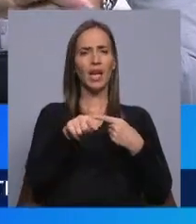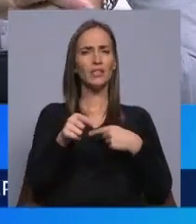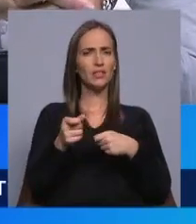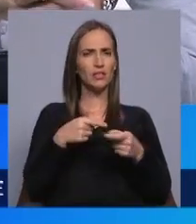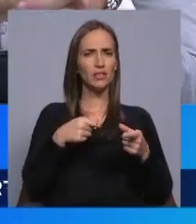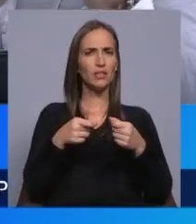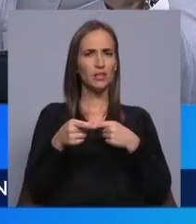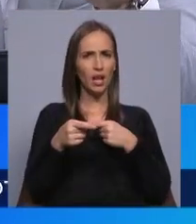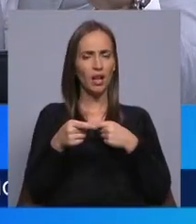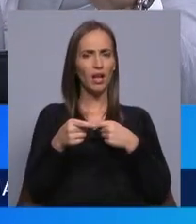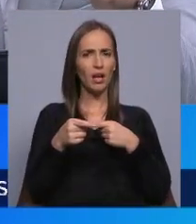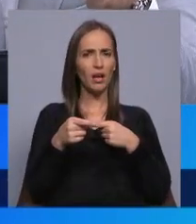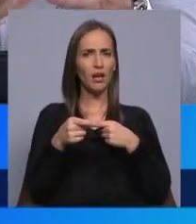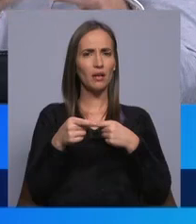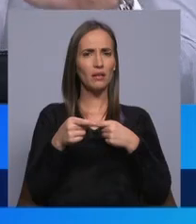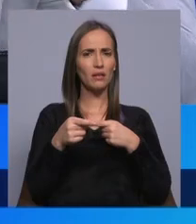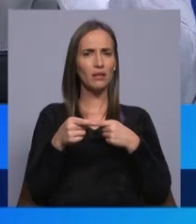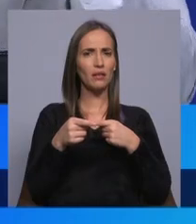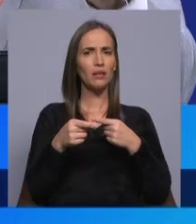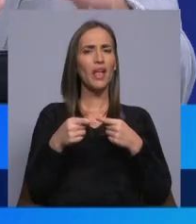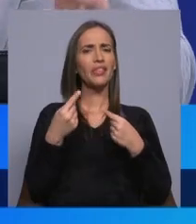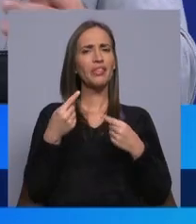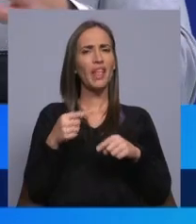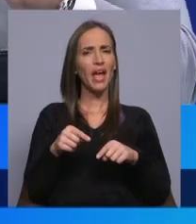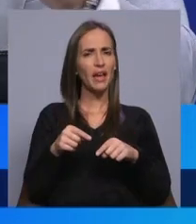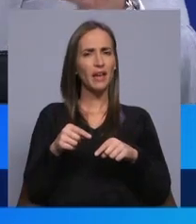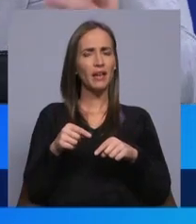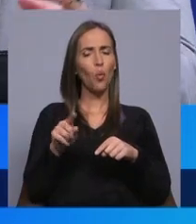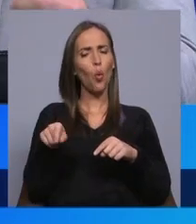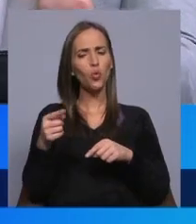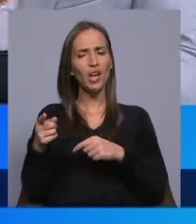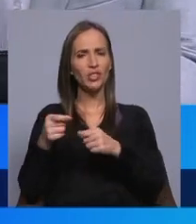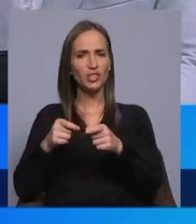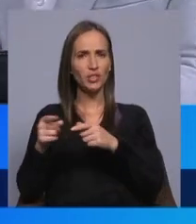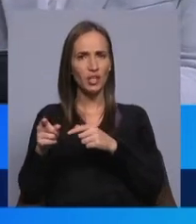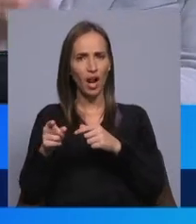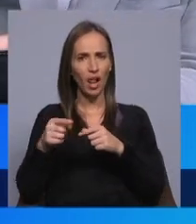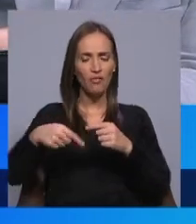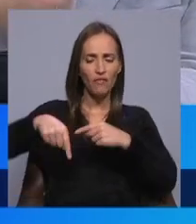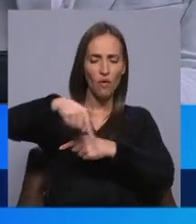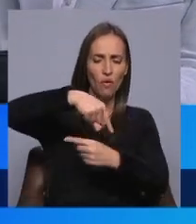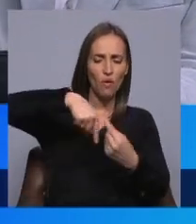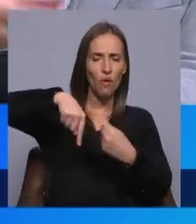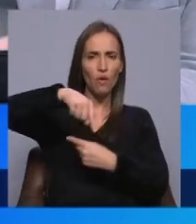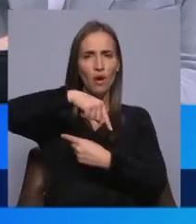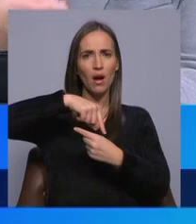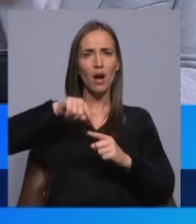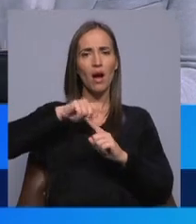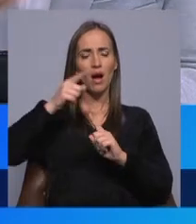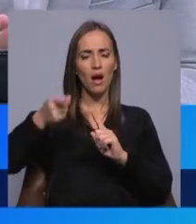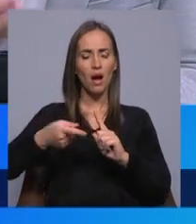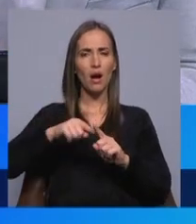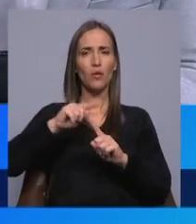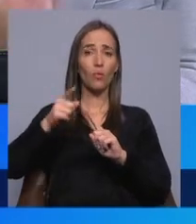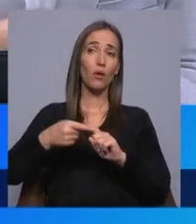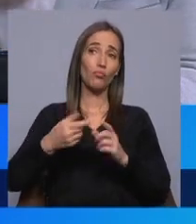estrela é, no fundo, um binário, ou seja, tem uma companheira que gira à sua volta e que, ao longo dos anos,